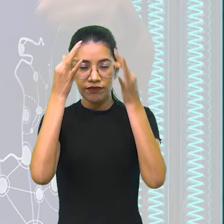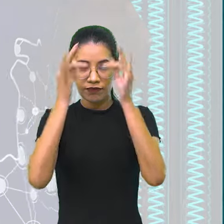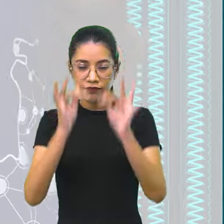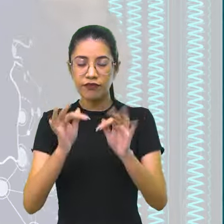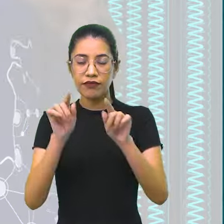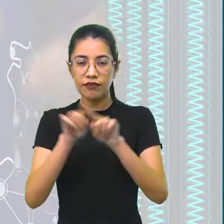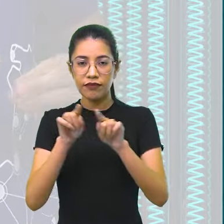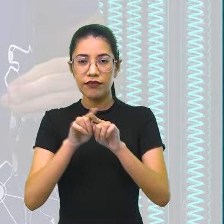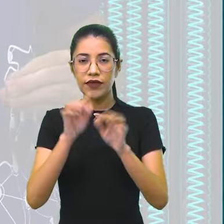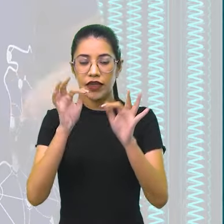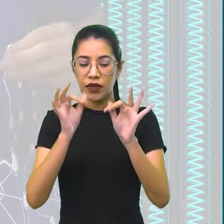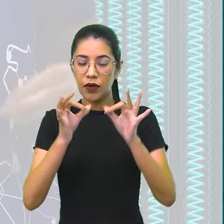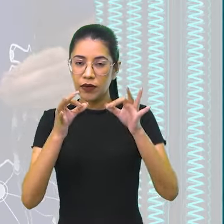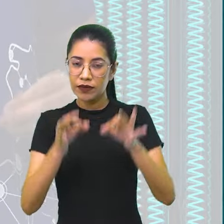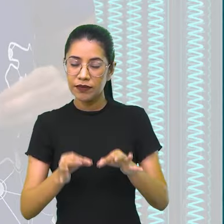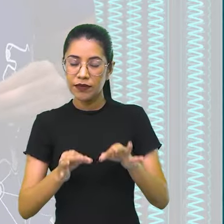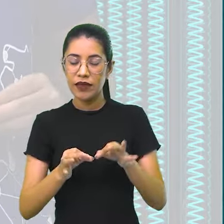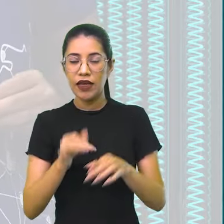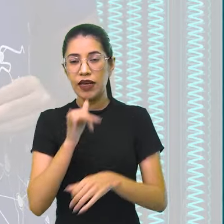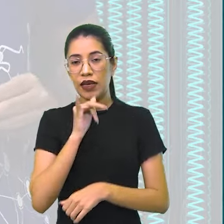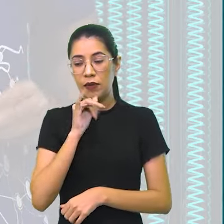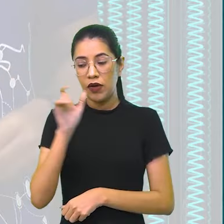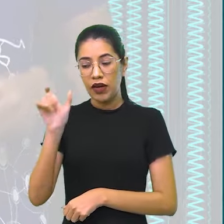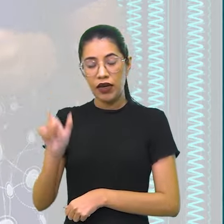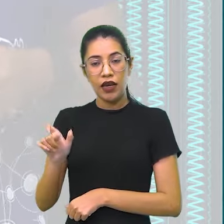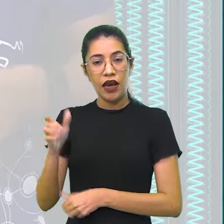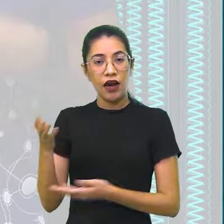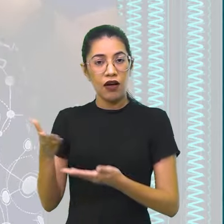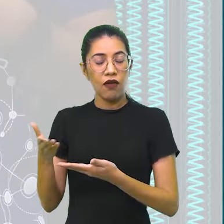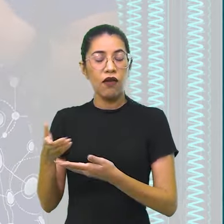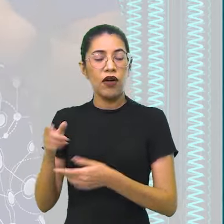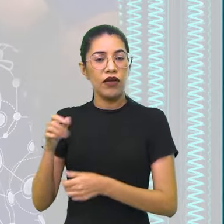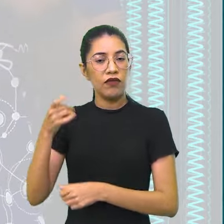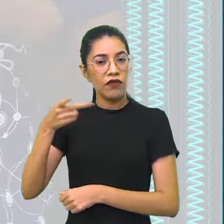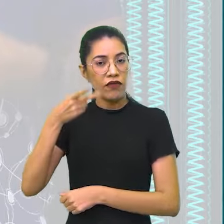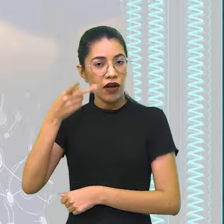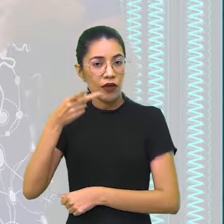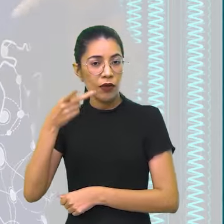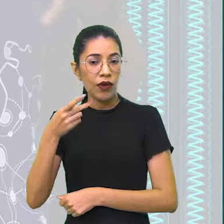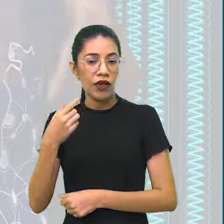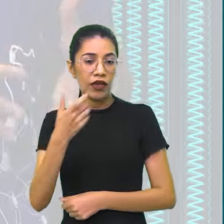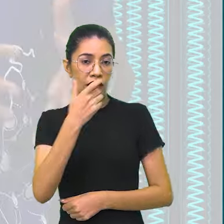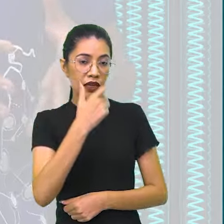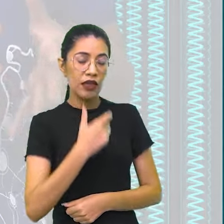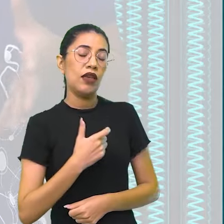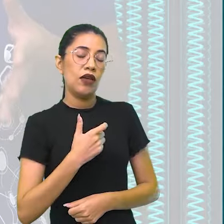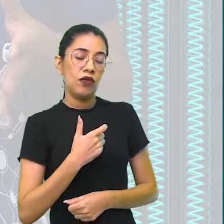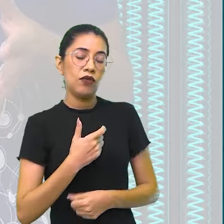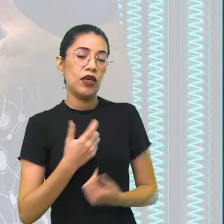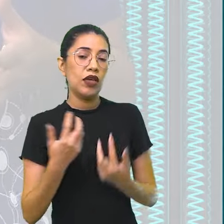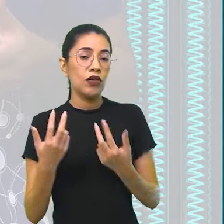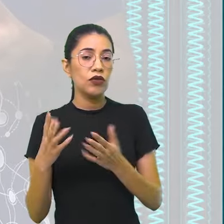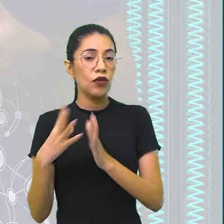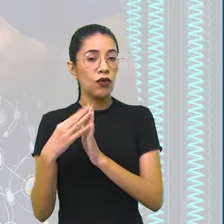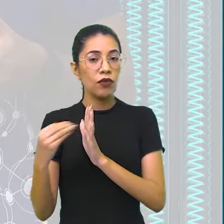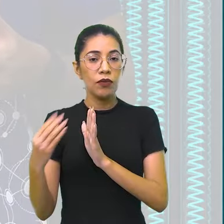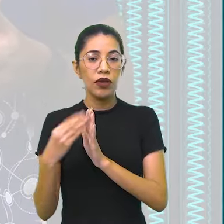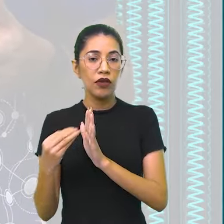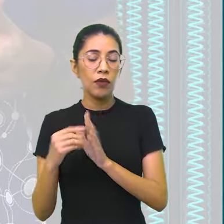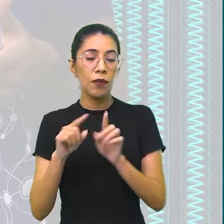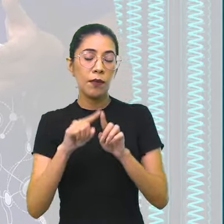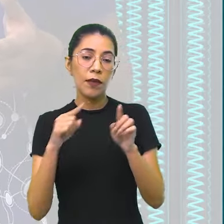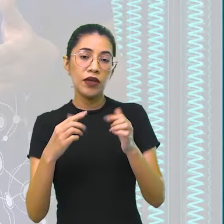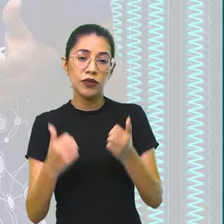se o formando estivesse aqui do lado, tivesse acabado de falar, e aí eu vou e falo exatamente o que ele disse, só que com as